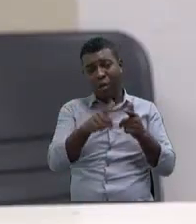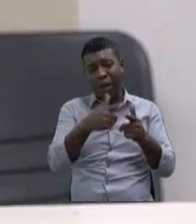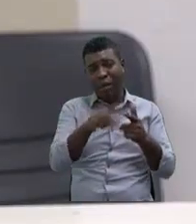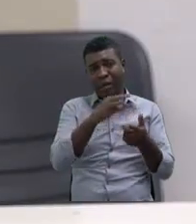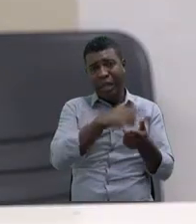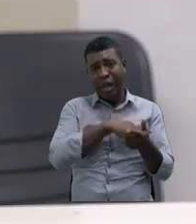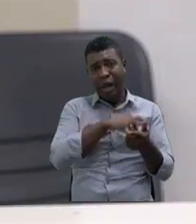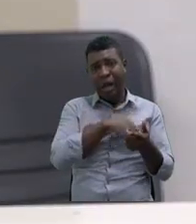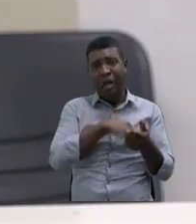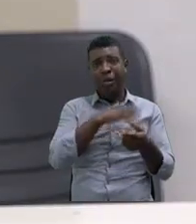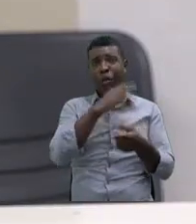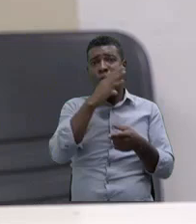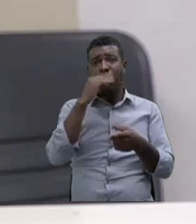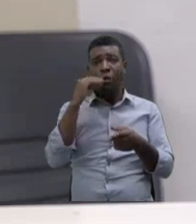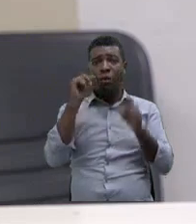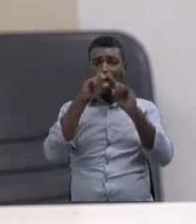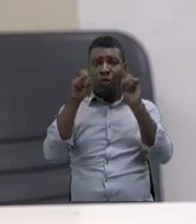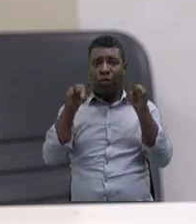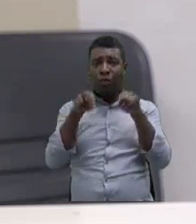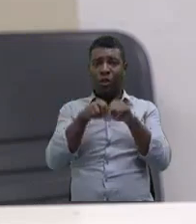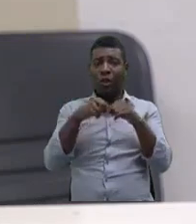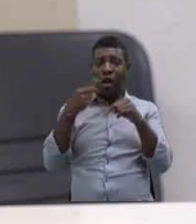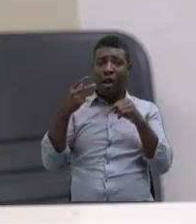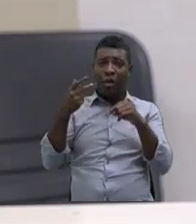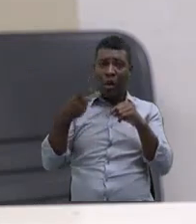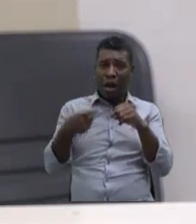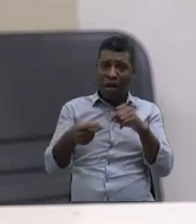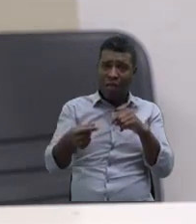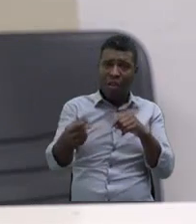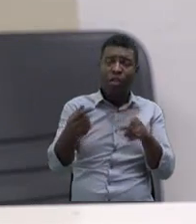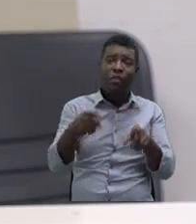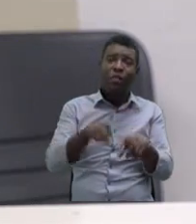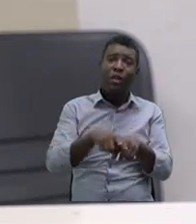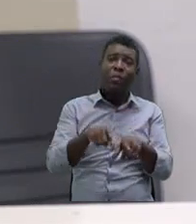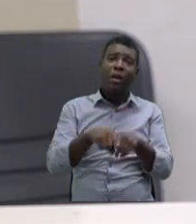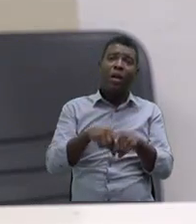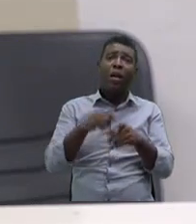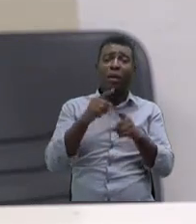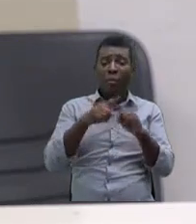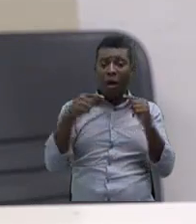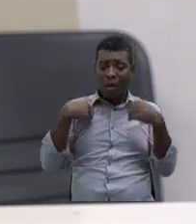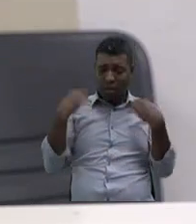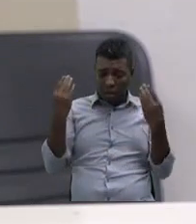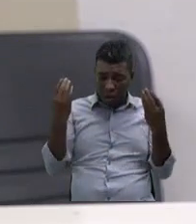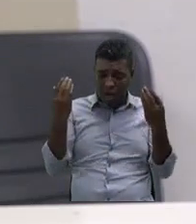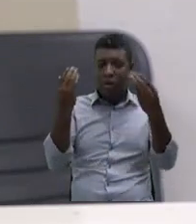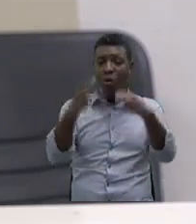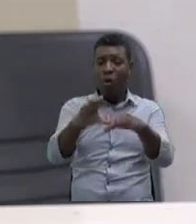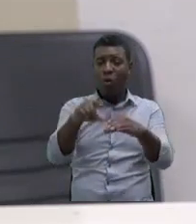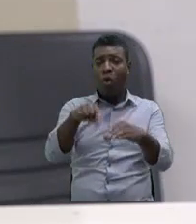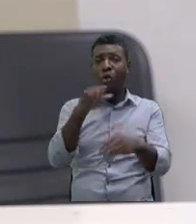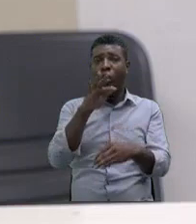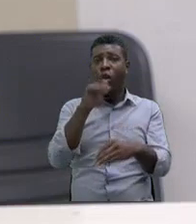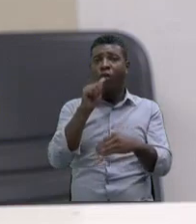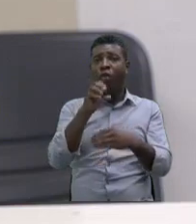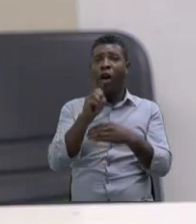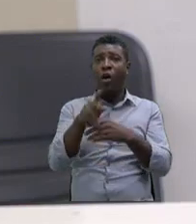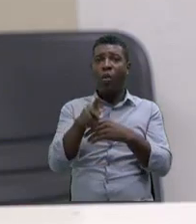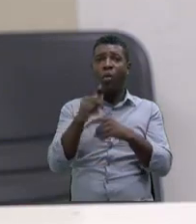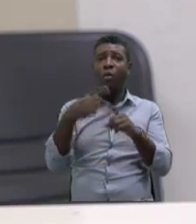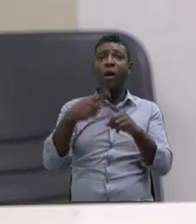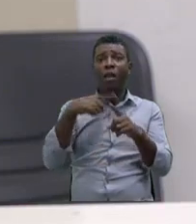efetivos, mas nós colocamos aí também no PPAG um concurso para a FAO, para que ela possa crescer, visto que ela tem a escola